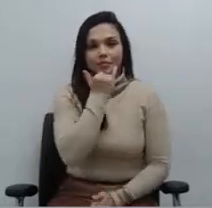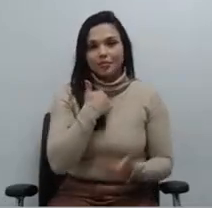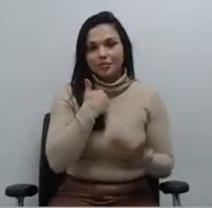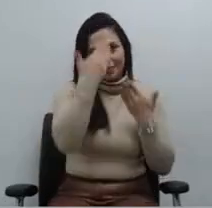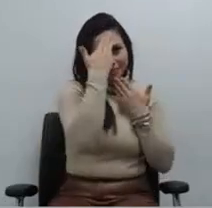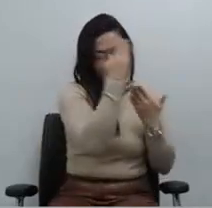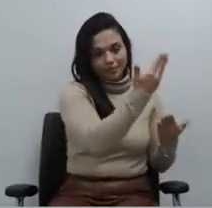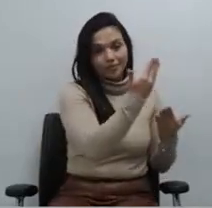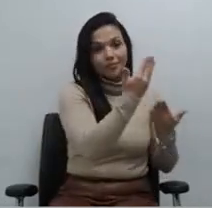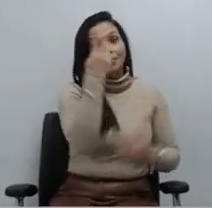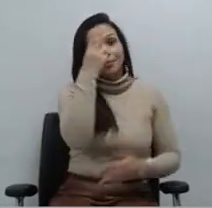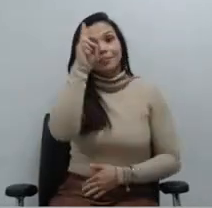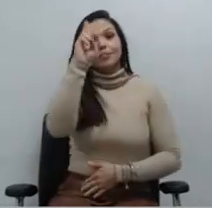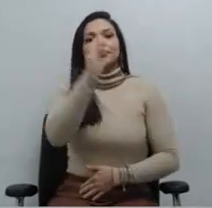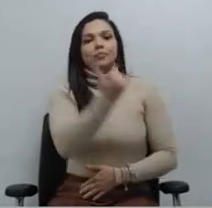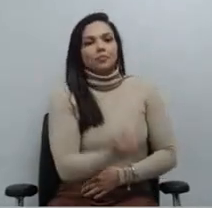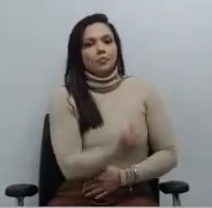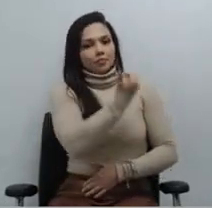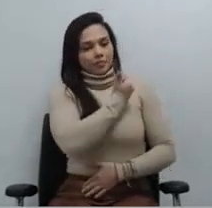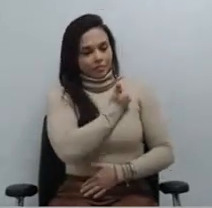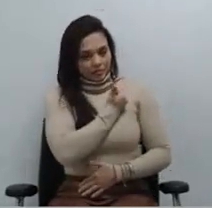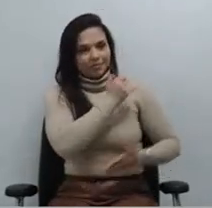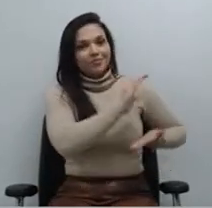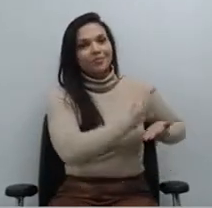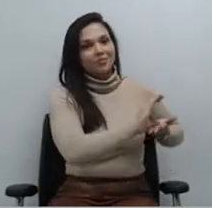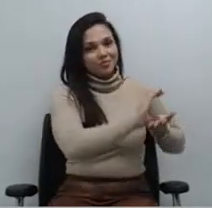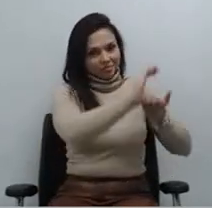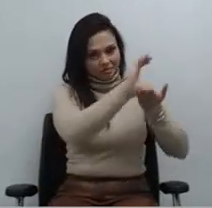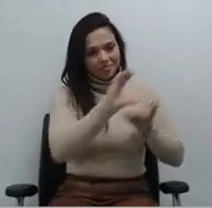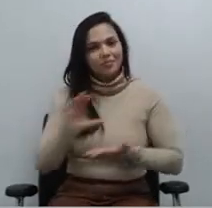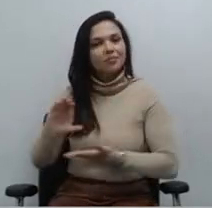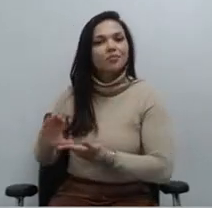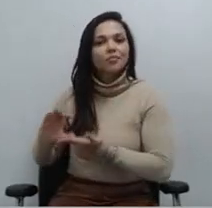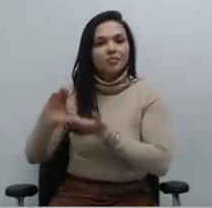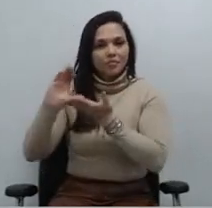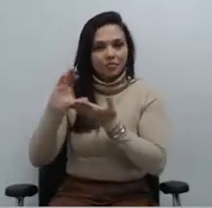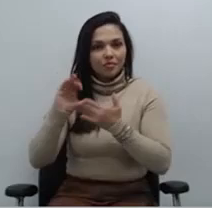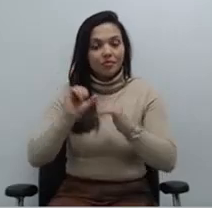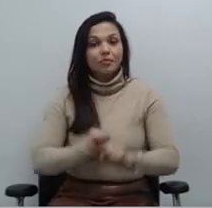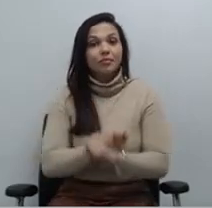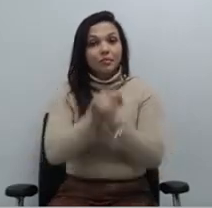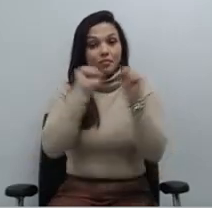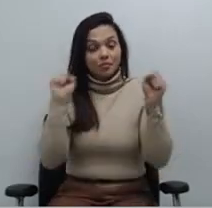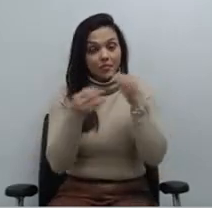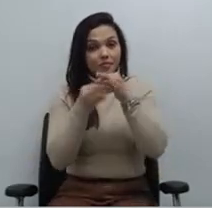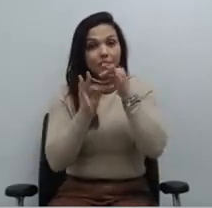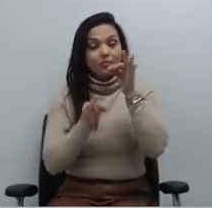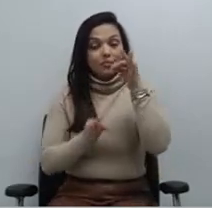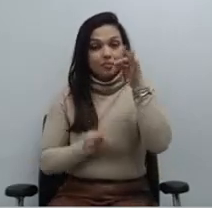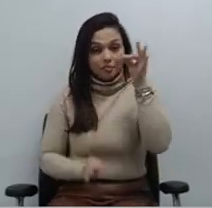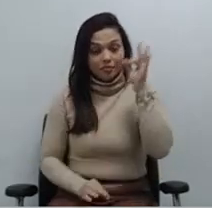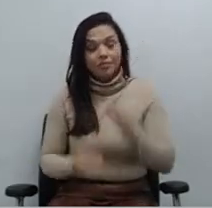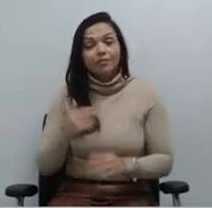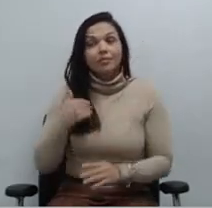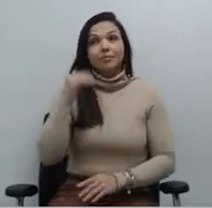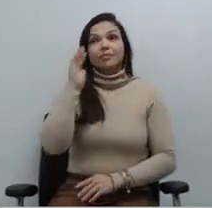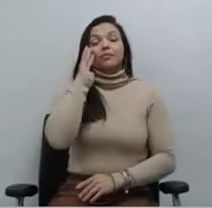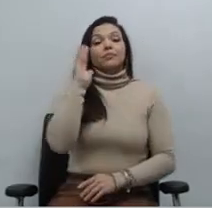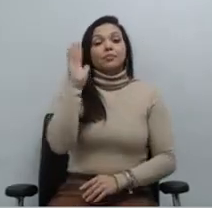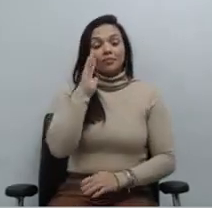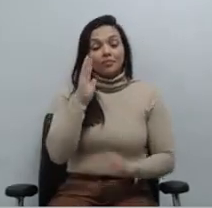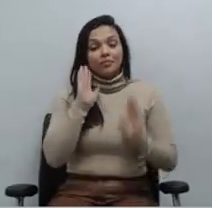Agradeço a lembrança dos excelentíssimos conselheiras e conselheiros. Como nós tivemos uma manhã bastante longa, já imaginei que nós estivéssemos na ordem do dia, mas